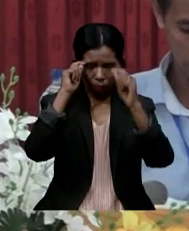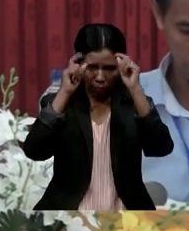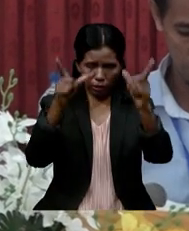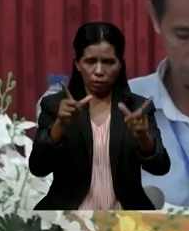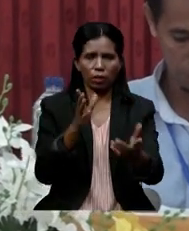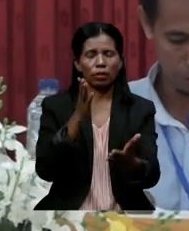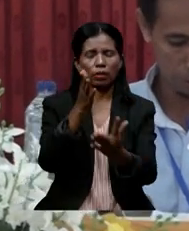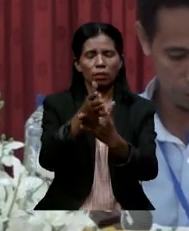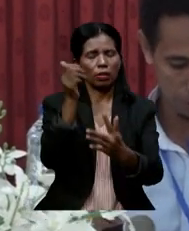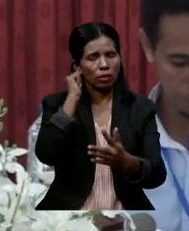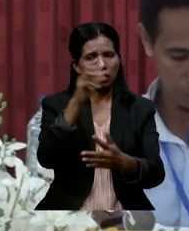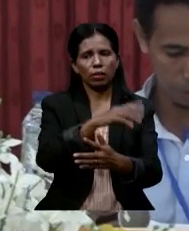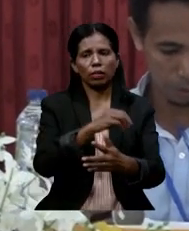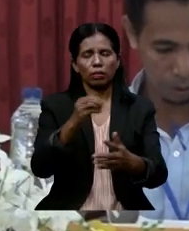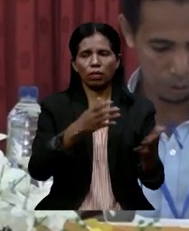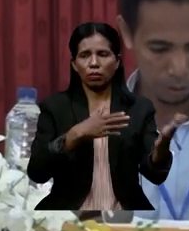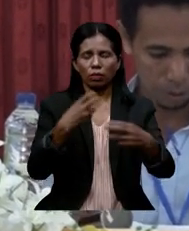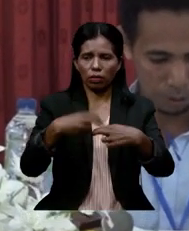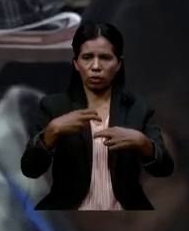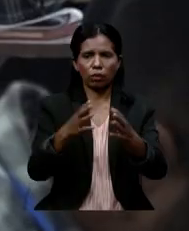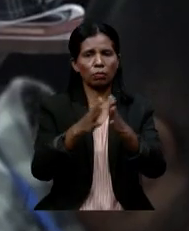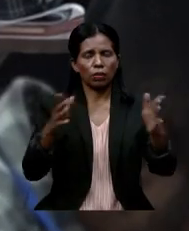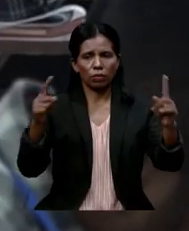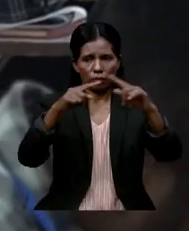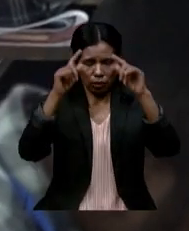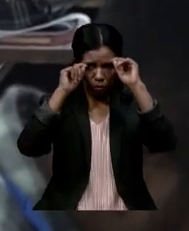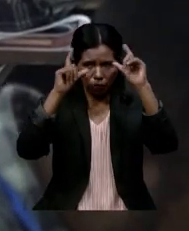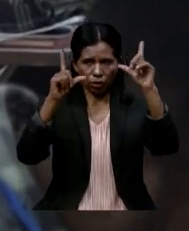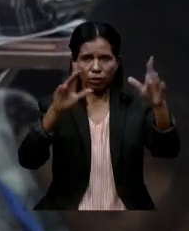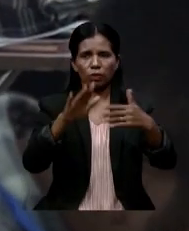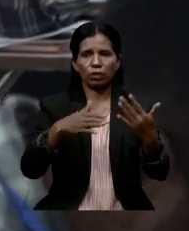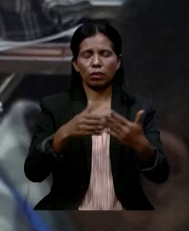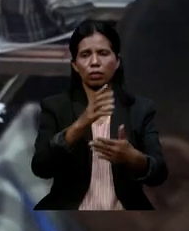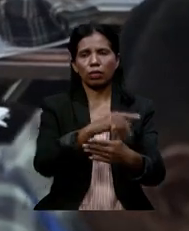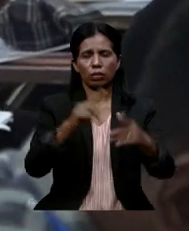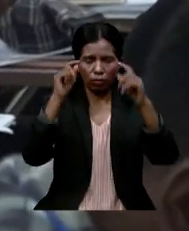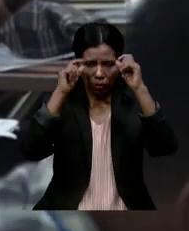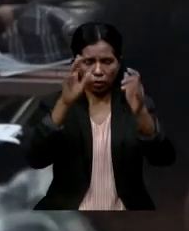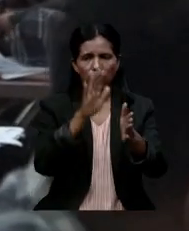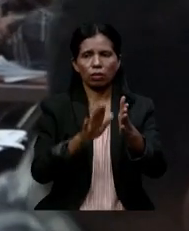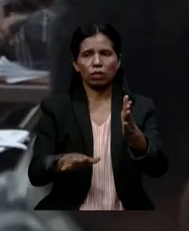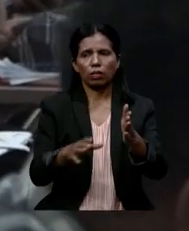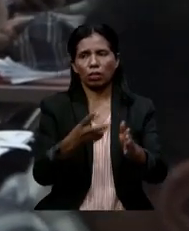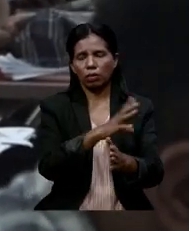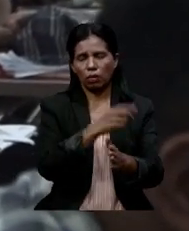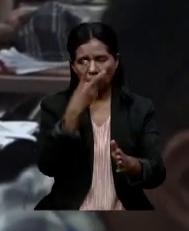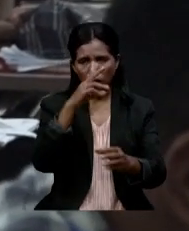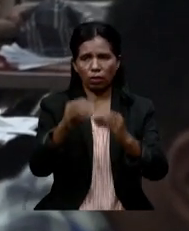OMK tama considera sei lori risco bot ba Timor-Leste nian soberania no Timor-Leste sei menos liu controlo